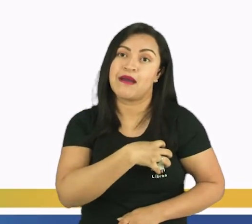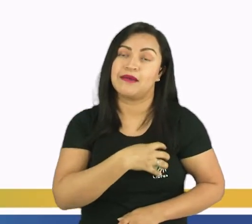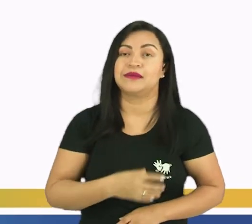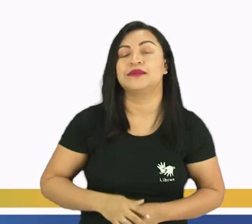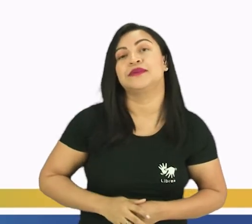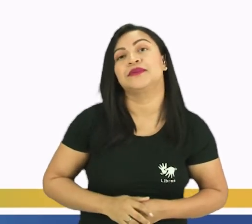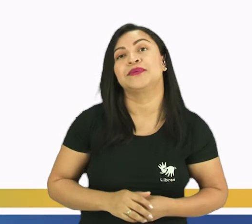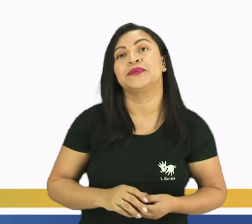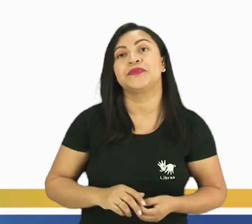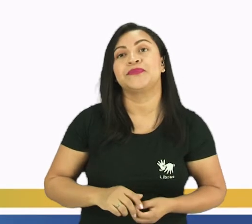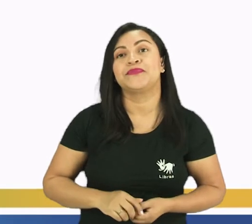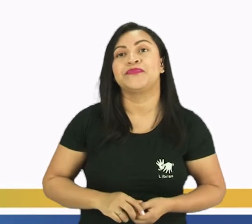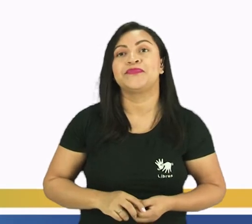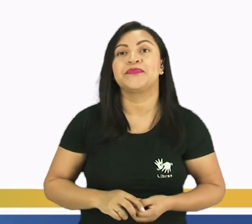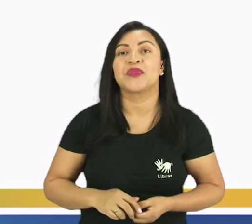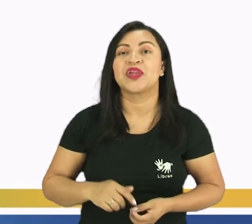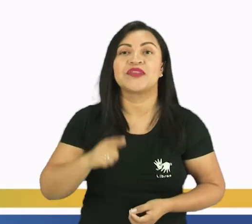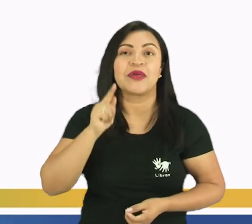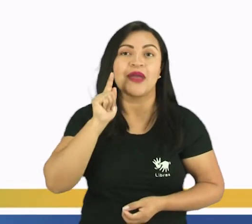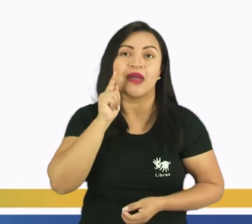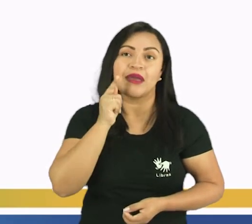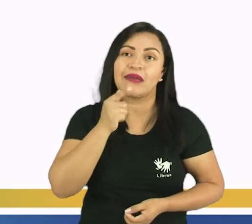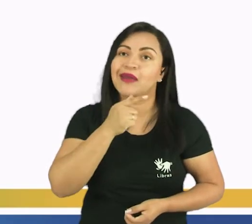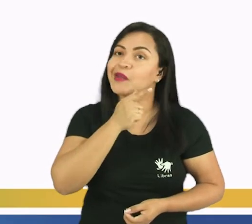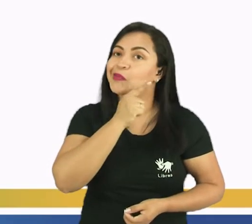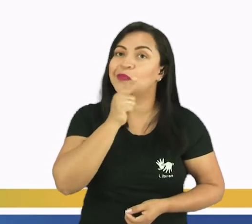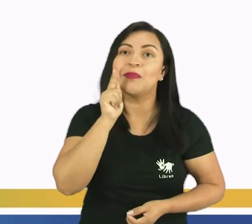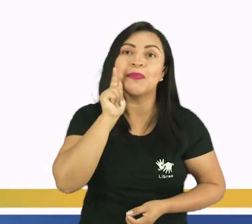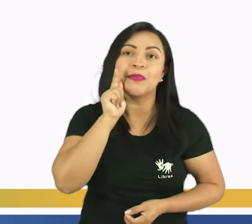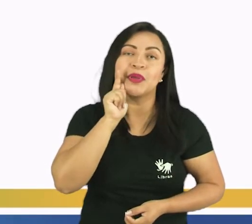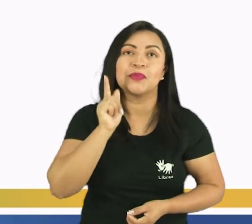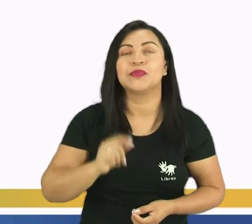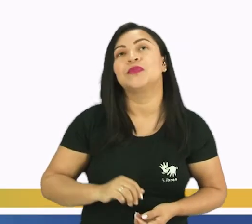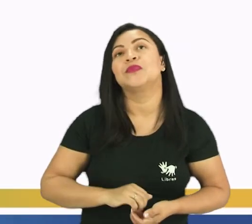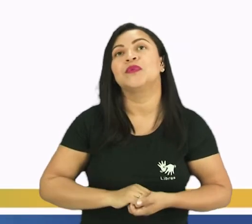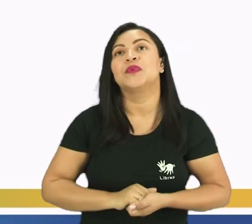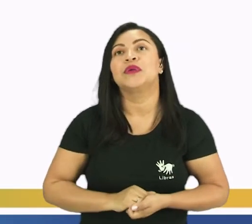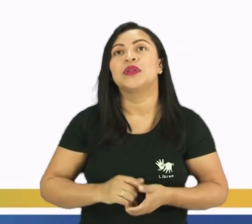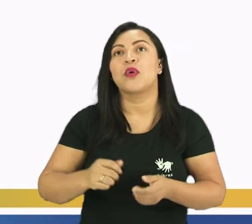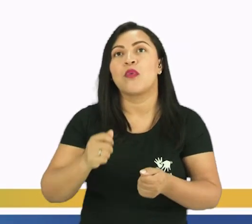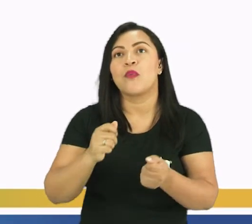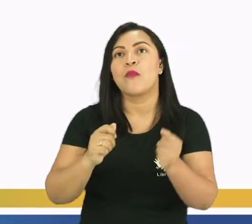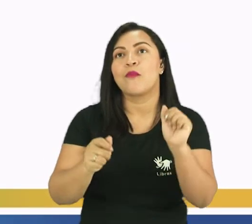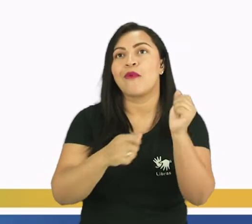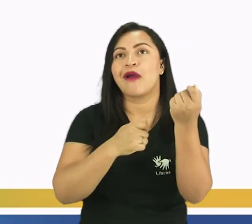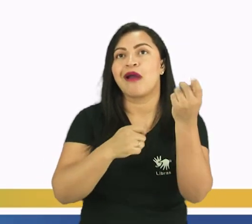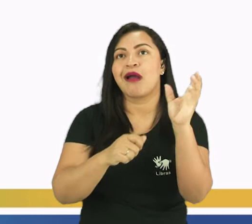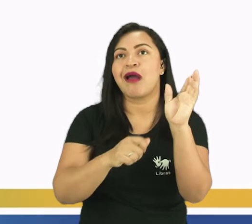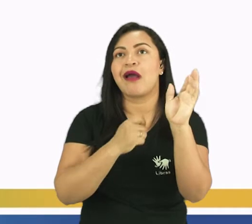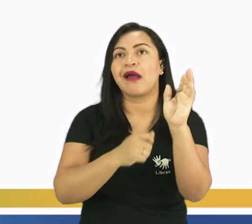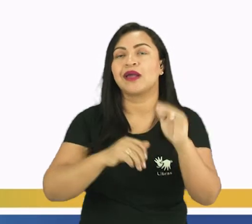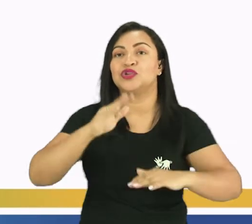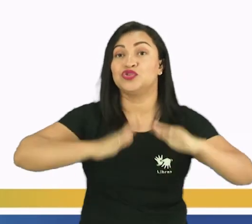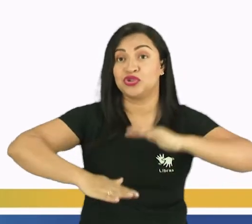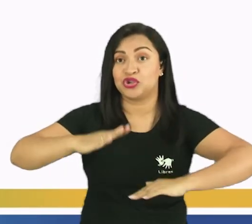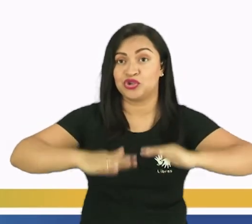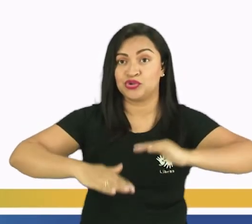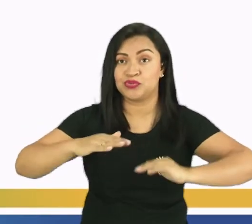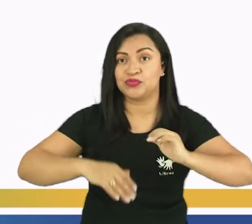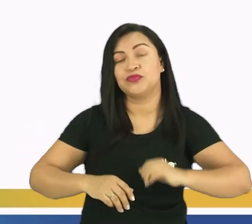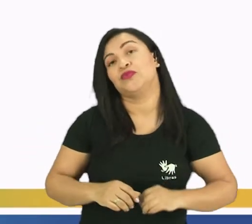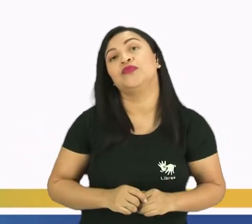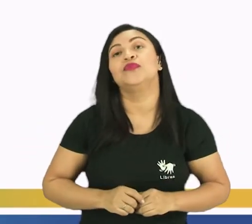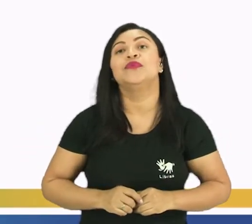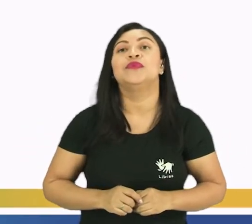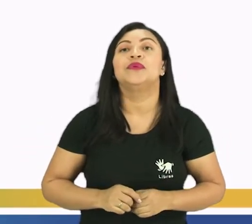as apresentações de capoeira é o berimbau, que é constituído por arco, cabeça cortada, cachixi, vareta